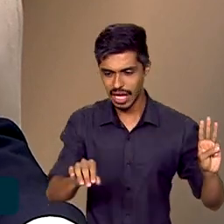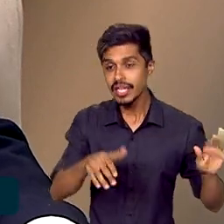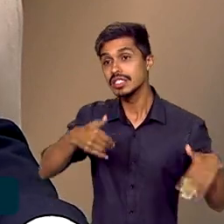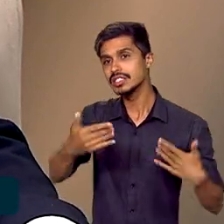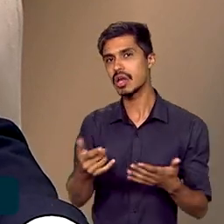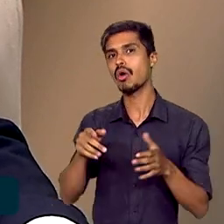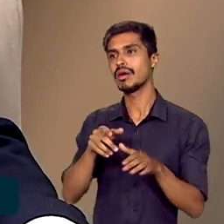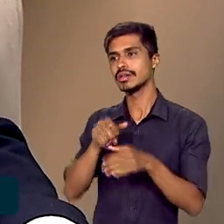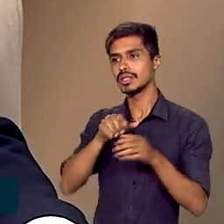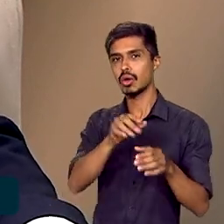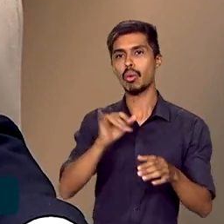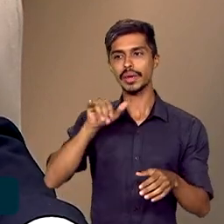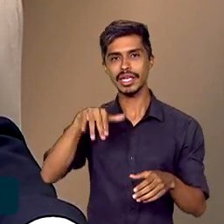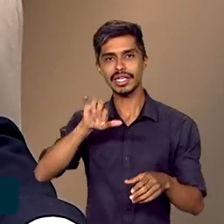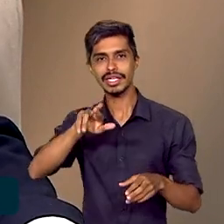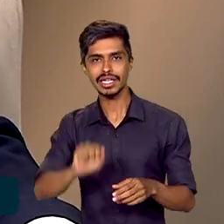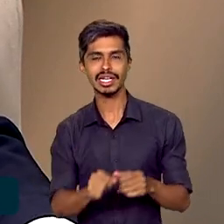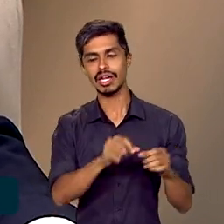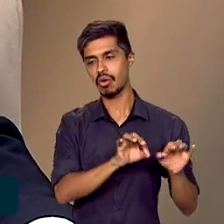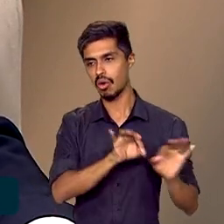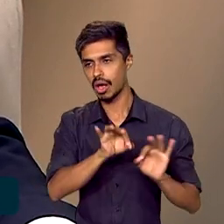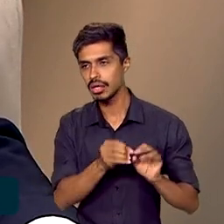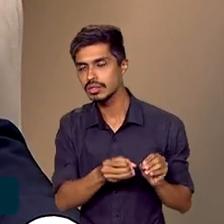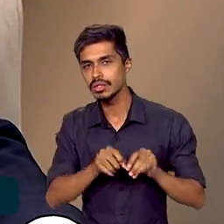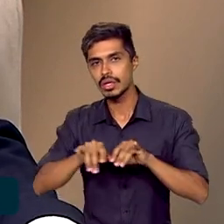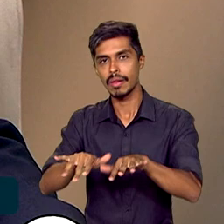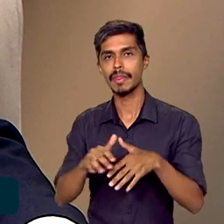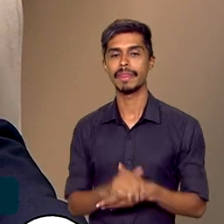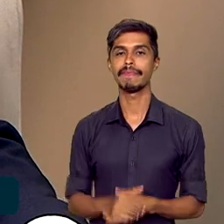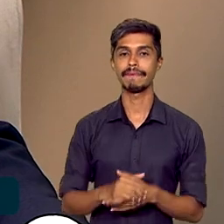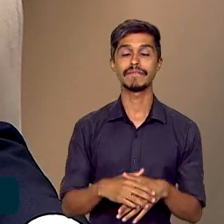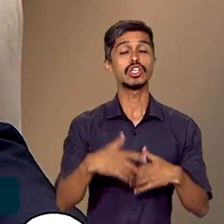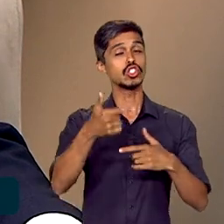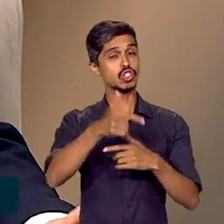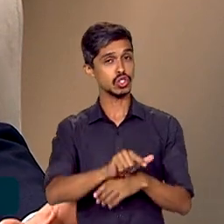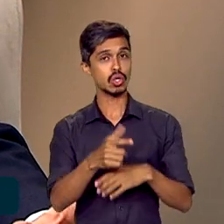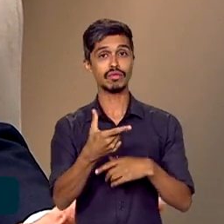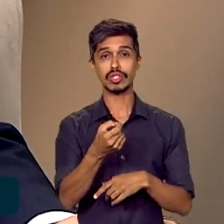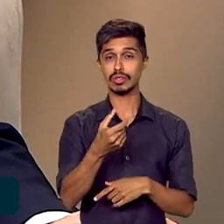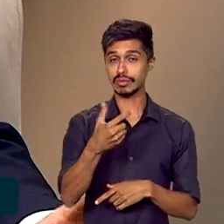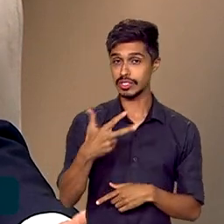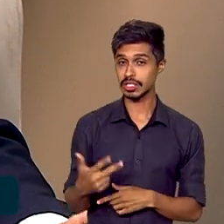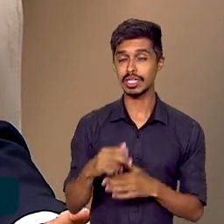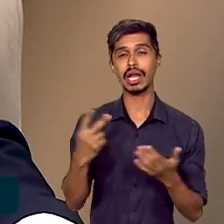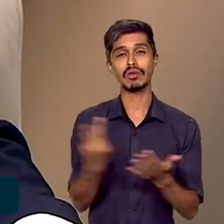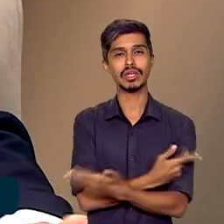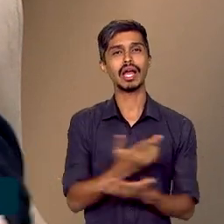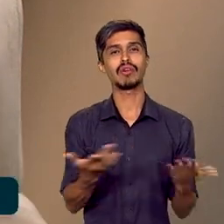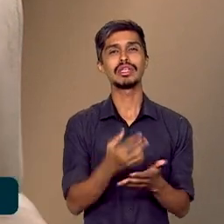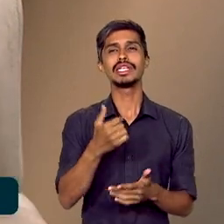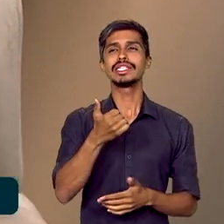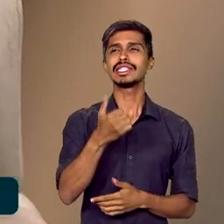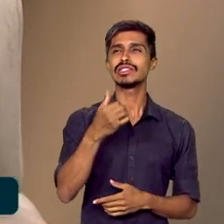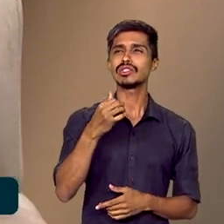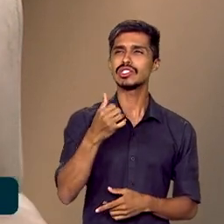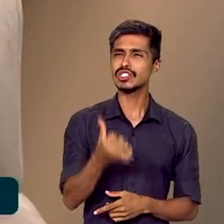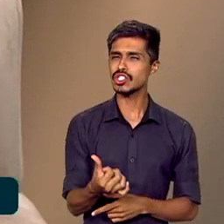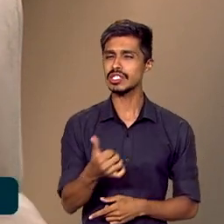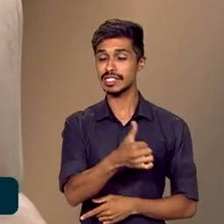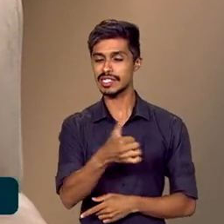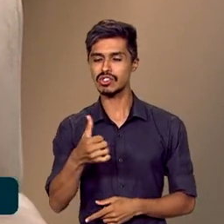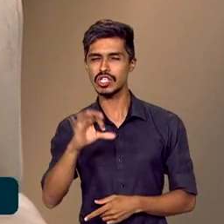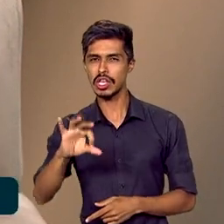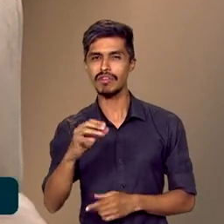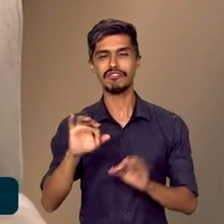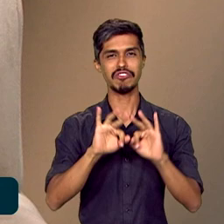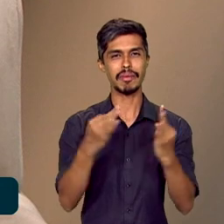assentamento. Em 2023, novamente foi feita a desintrusão da terra indígena. Hoje, nós já temos em torno de 119 famílias